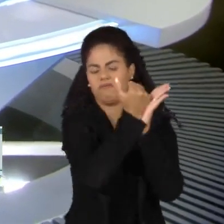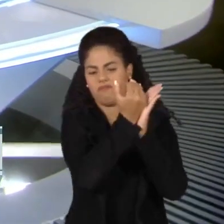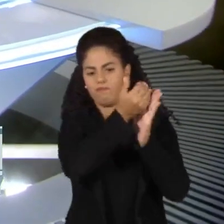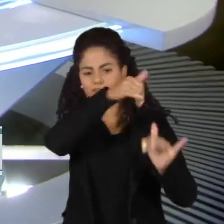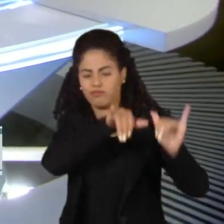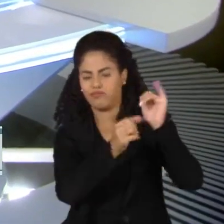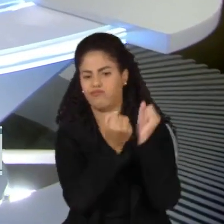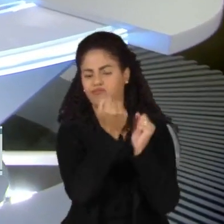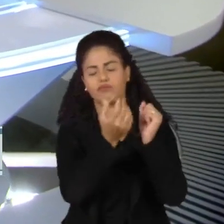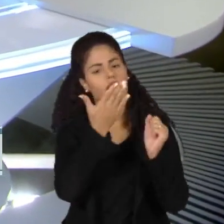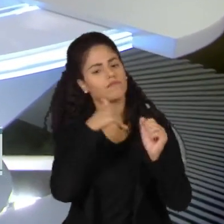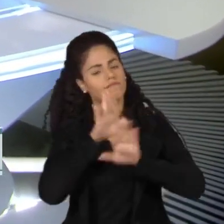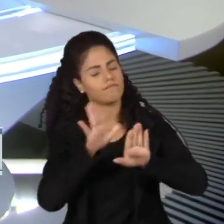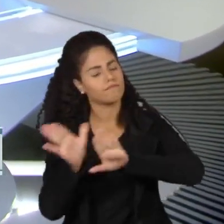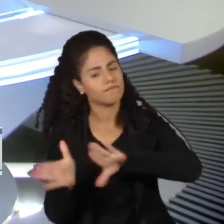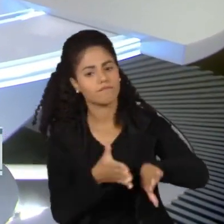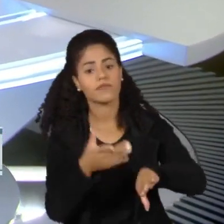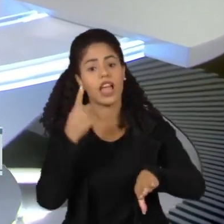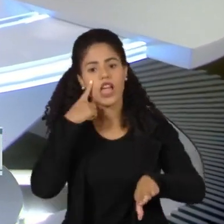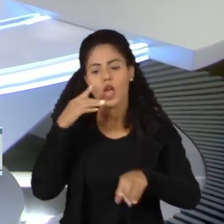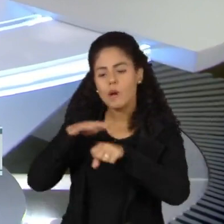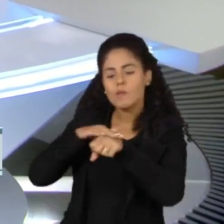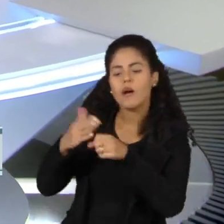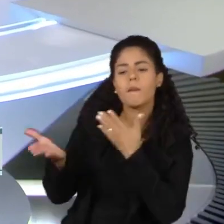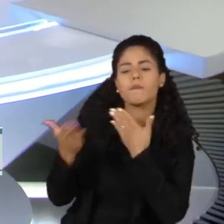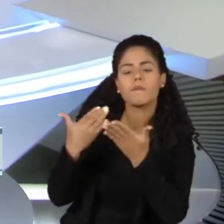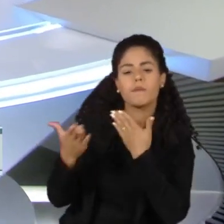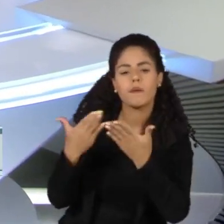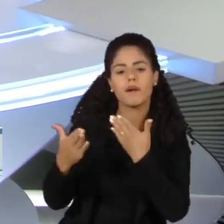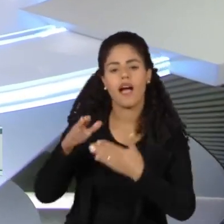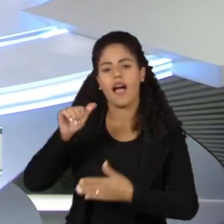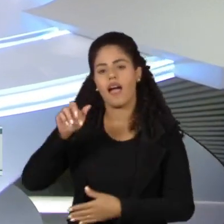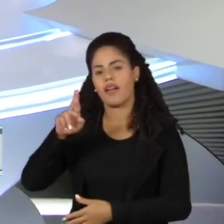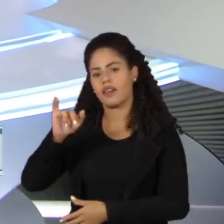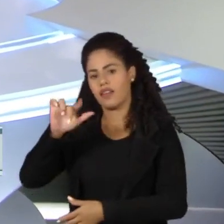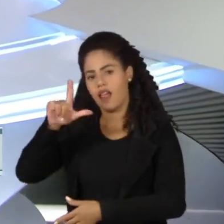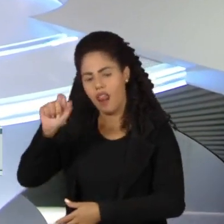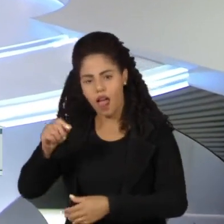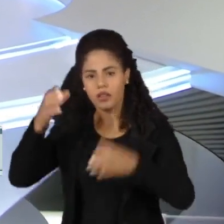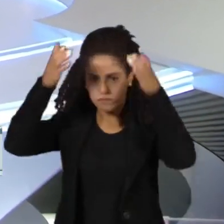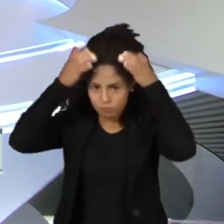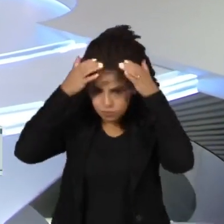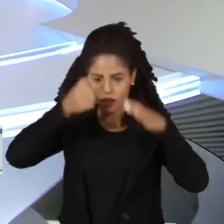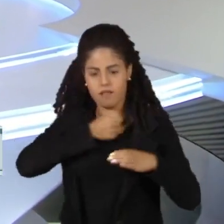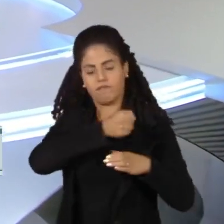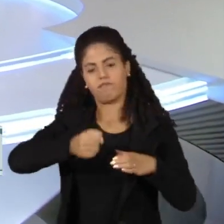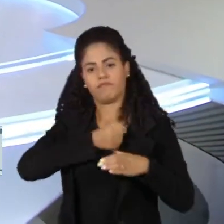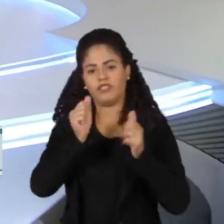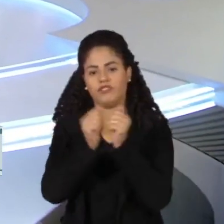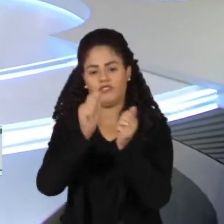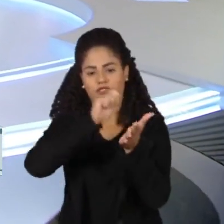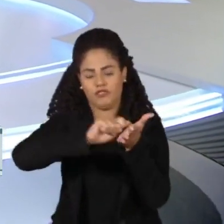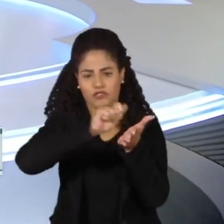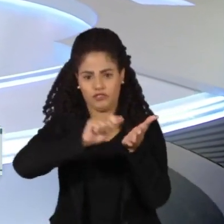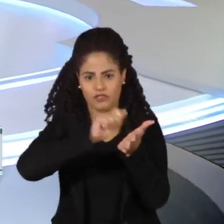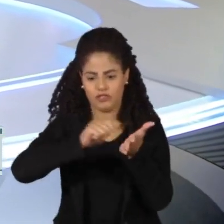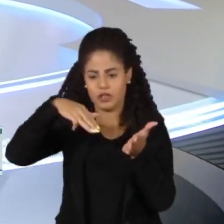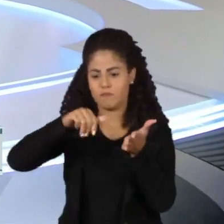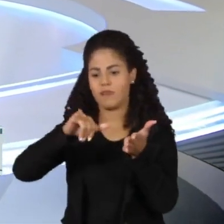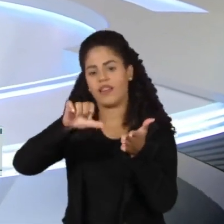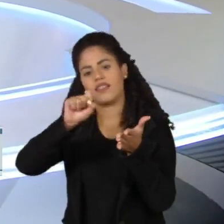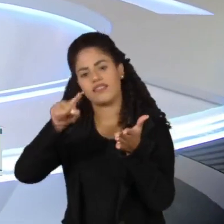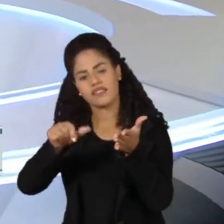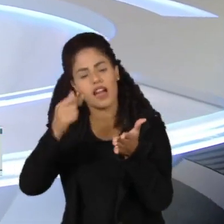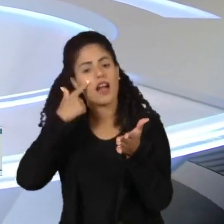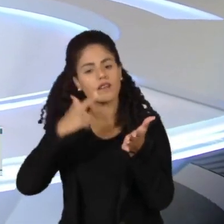esses assuntos, eu conversei com a chefe de cozinha e educadora Ariela Doctors, que junto com a escritora Maísa